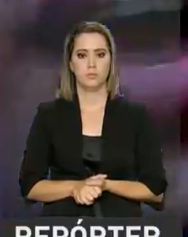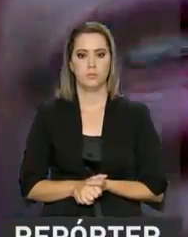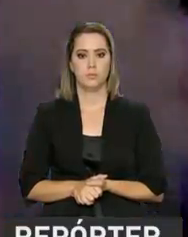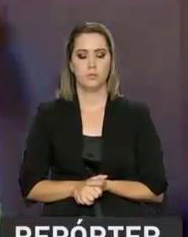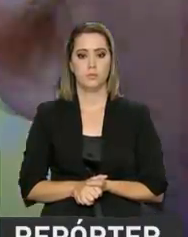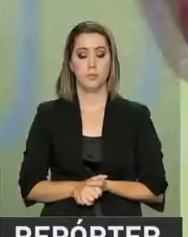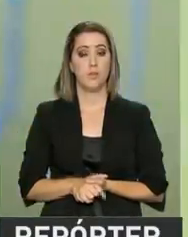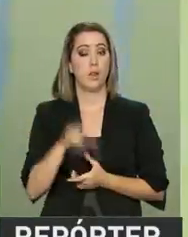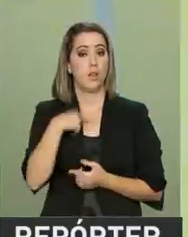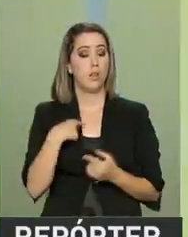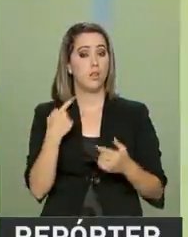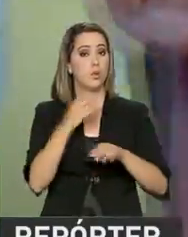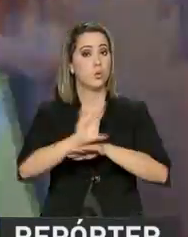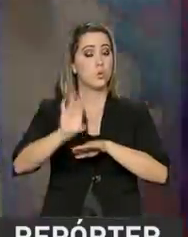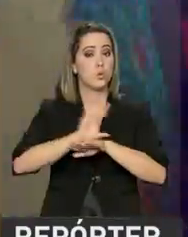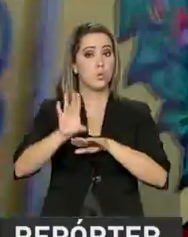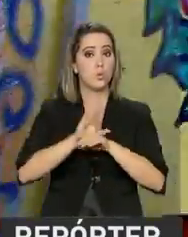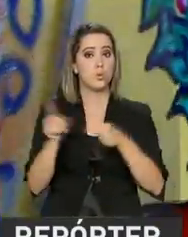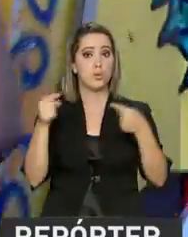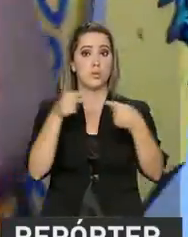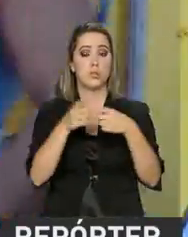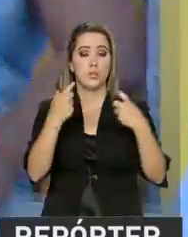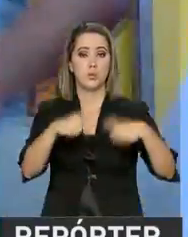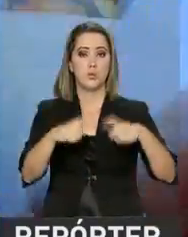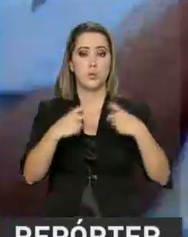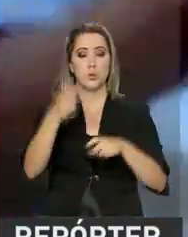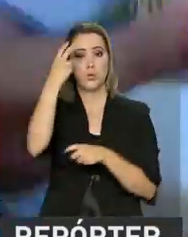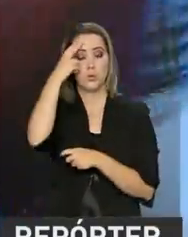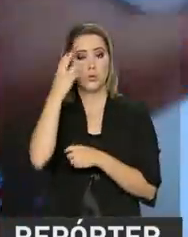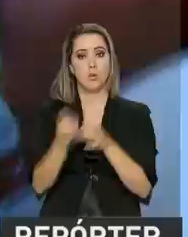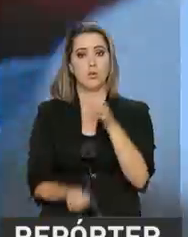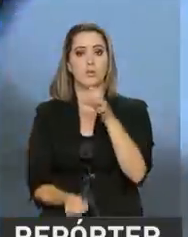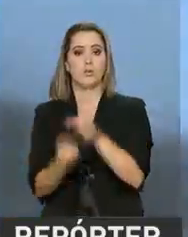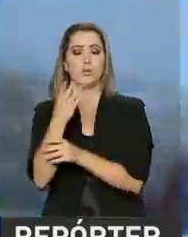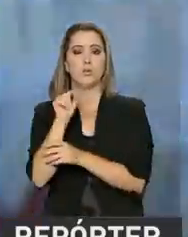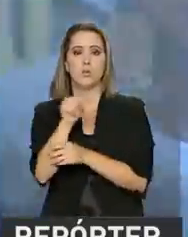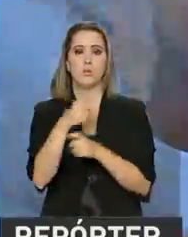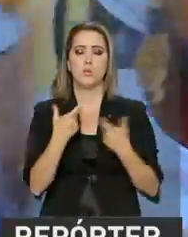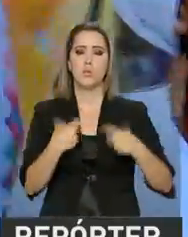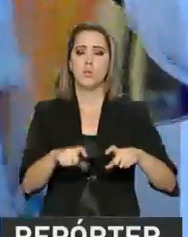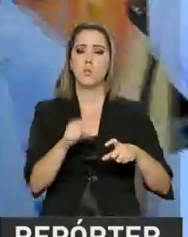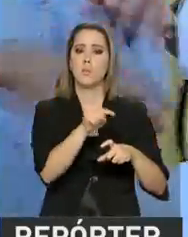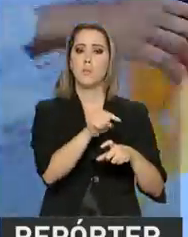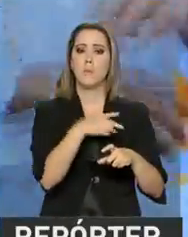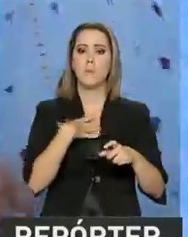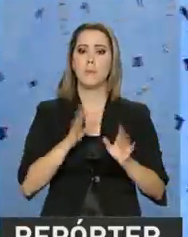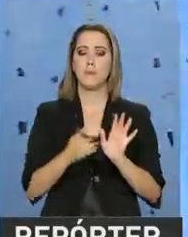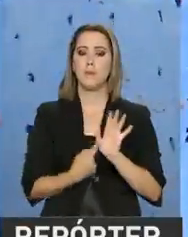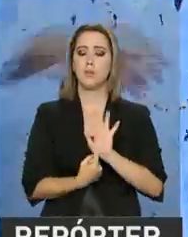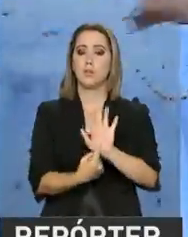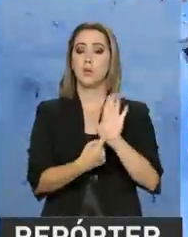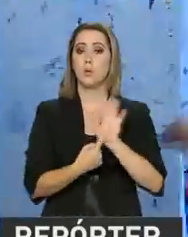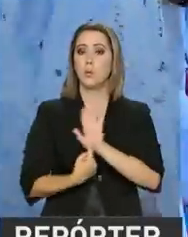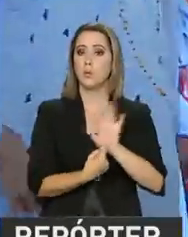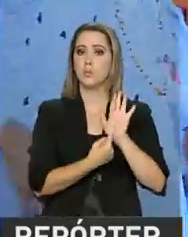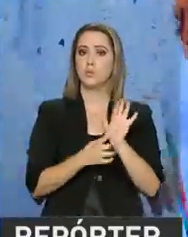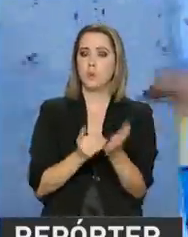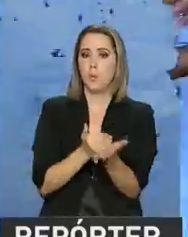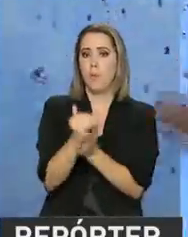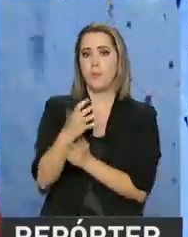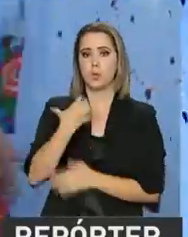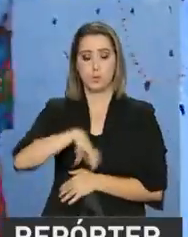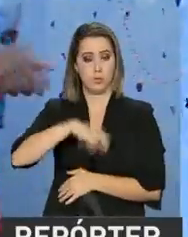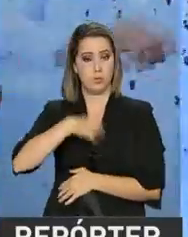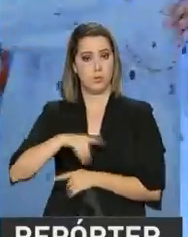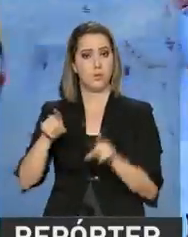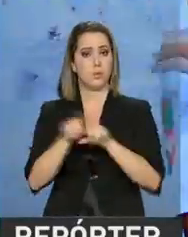Entre as atividades do Centro Cultural nasceu o Afoxé Babá Orixalá Funfun. A manifestação tem origem na Bahia, mas